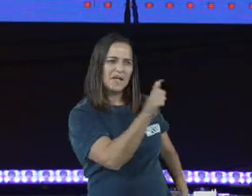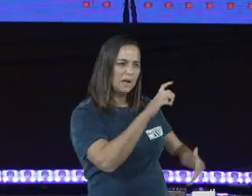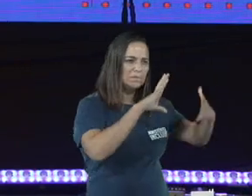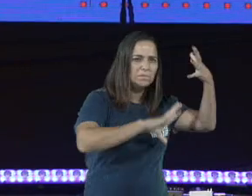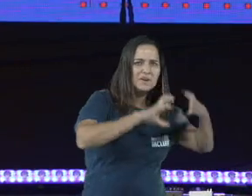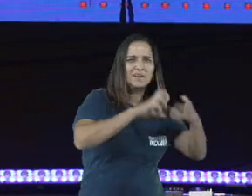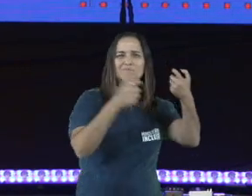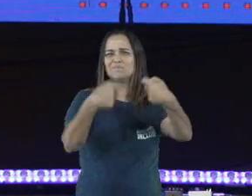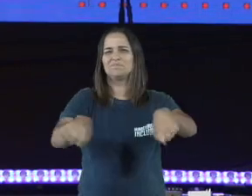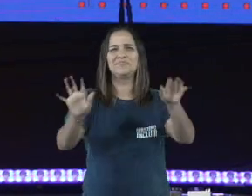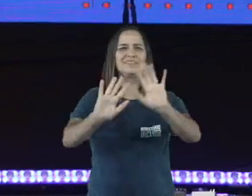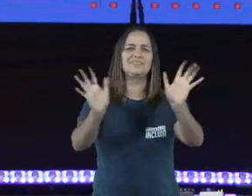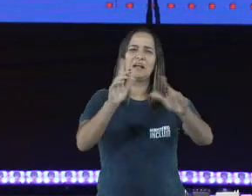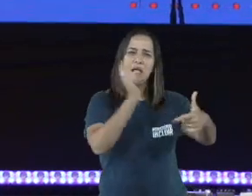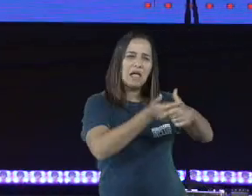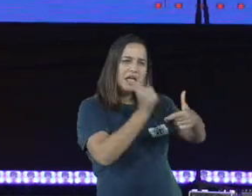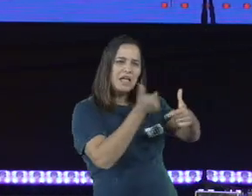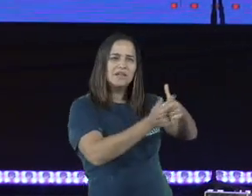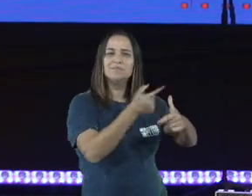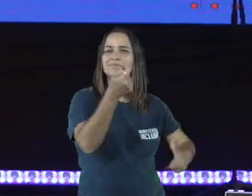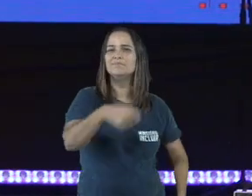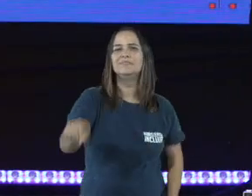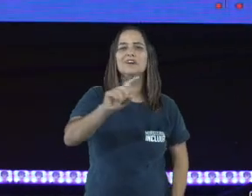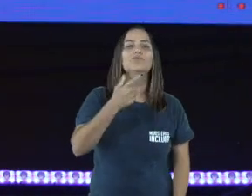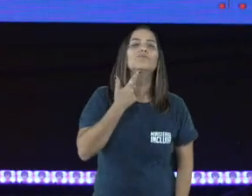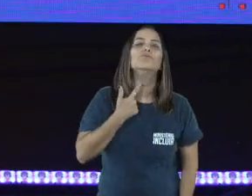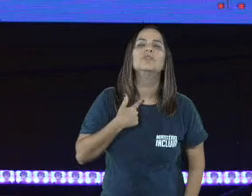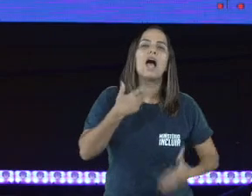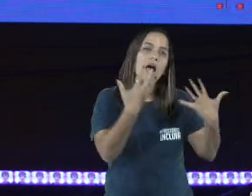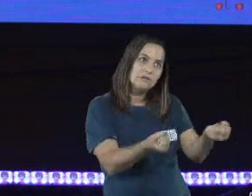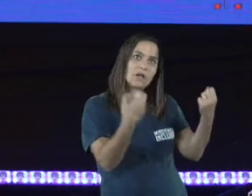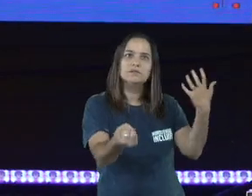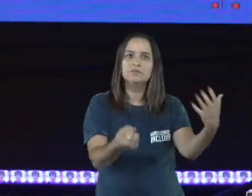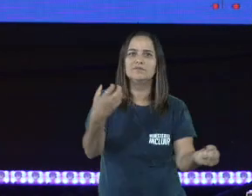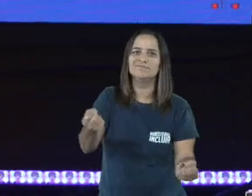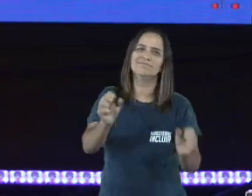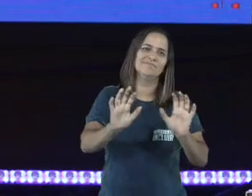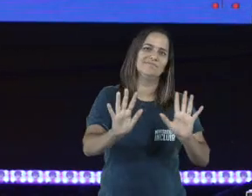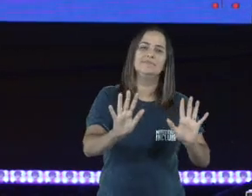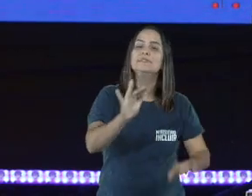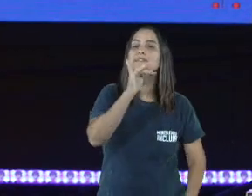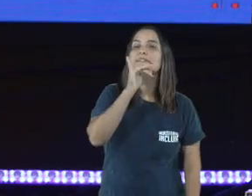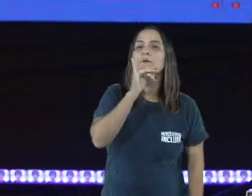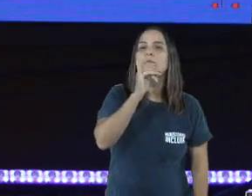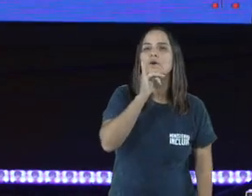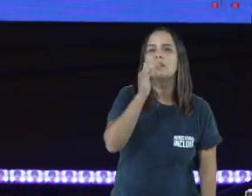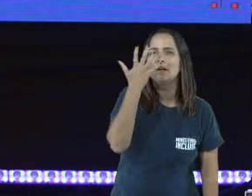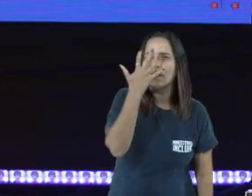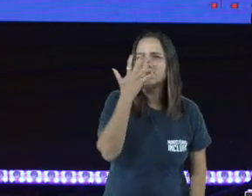nada disso mas nós não podemos aceitar como normal todo o carnaval agora é humilhação para Jesus que eles fazem Lan